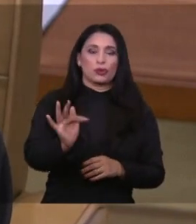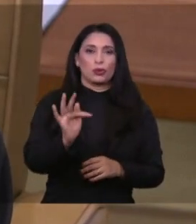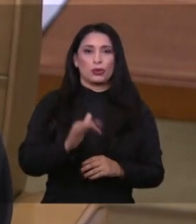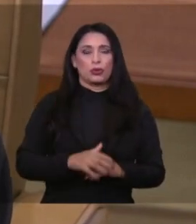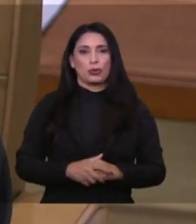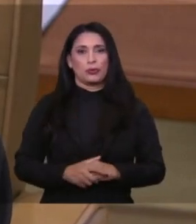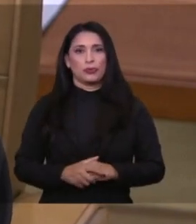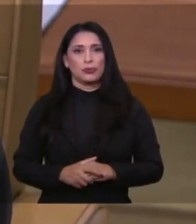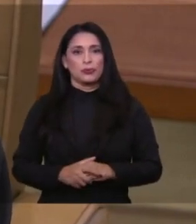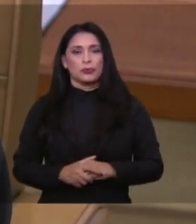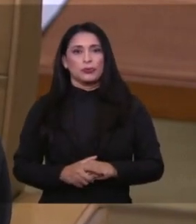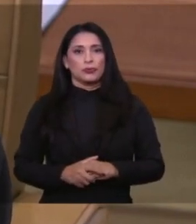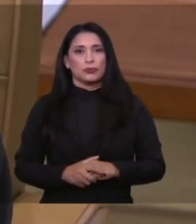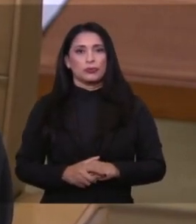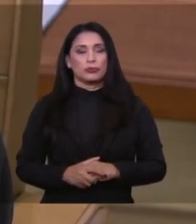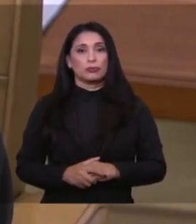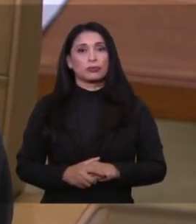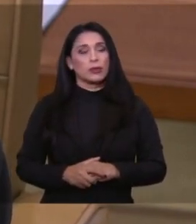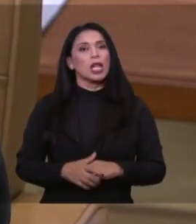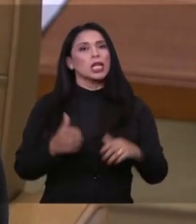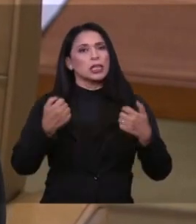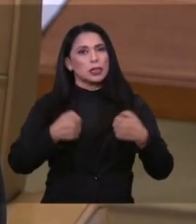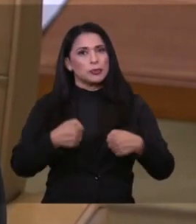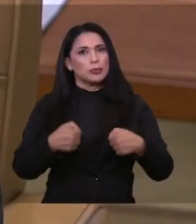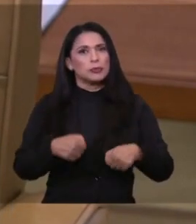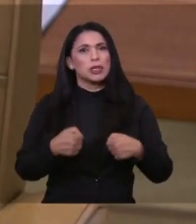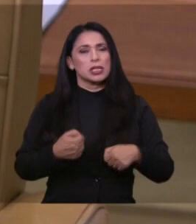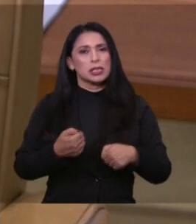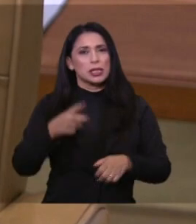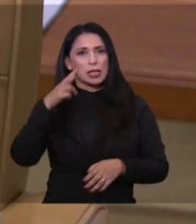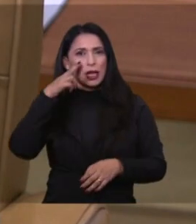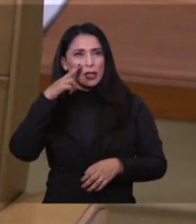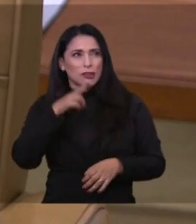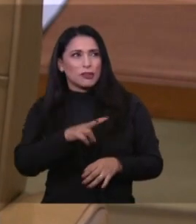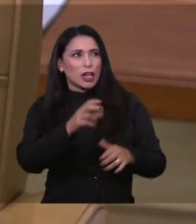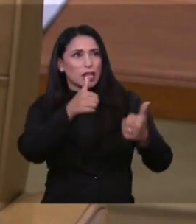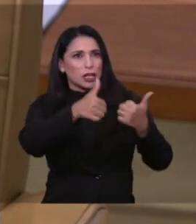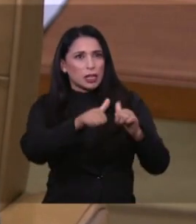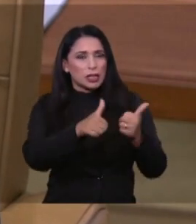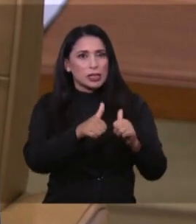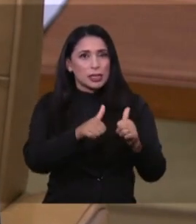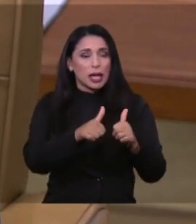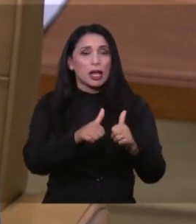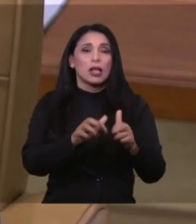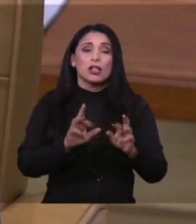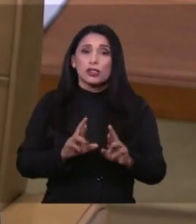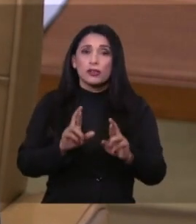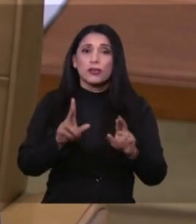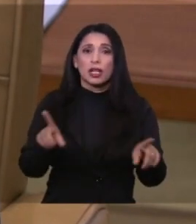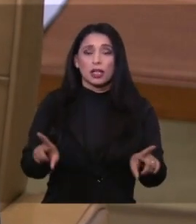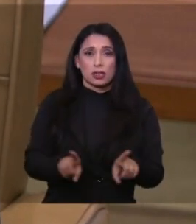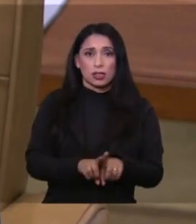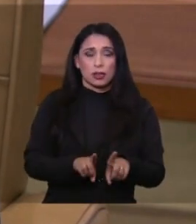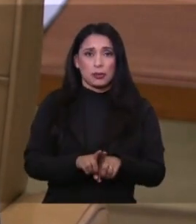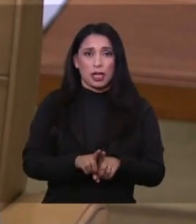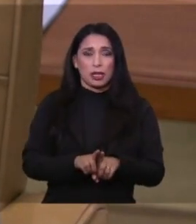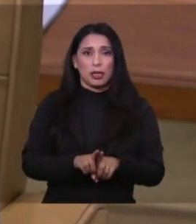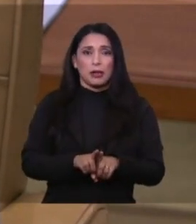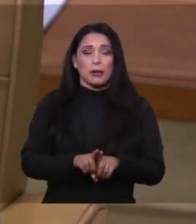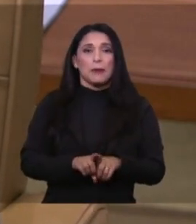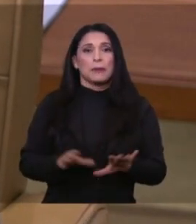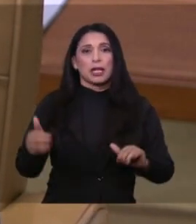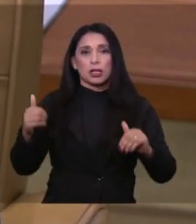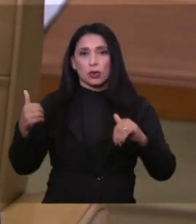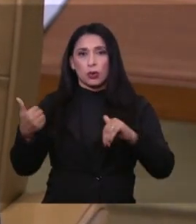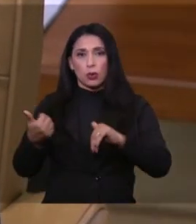mesma postura deve ser igualmente observada de forma inversa, a impedir que Parlamento